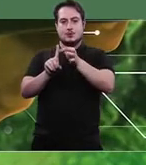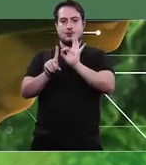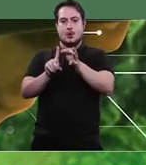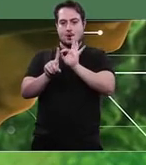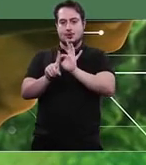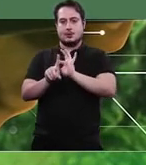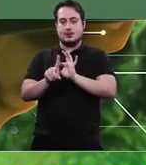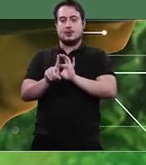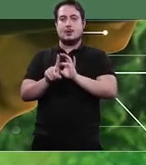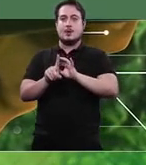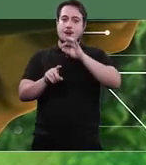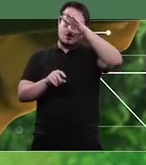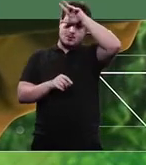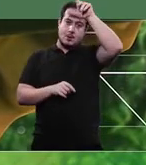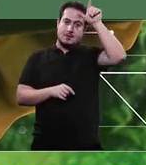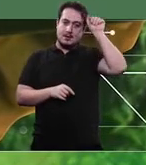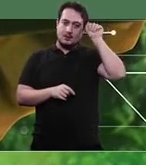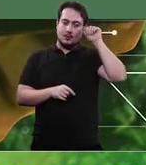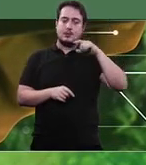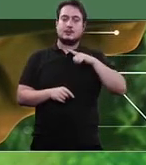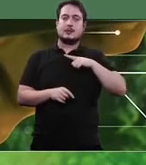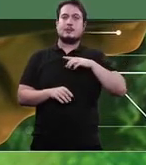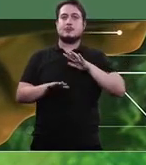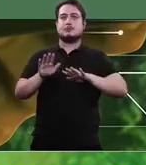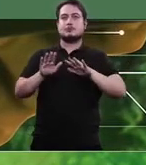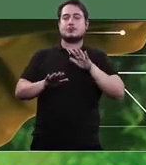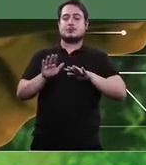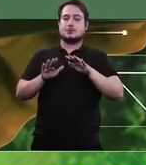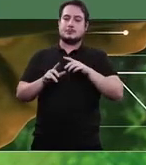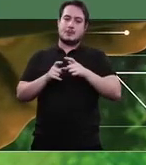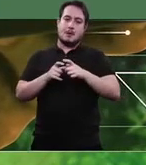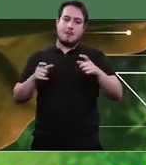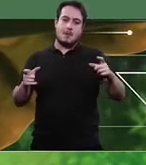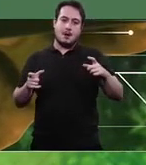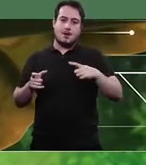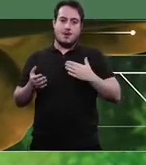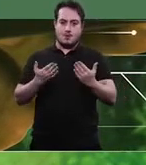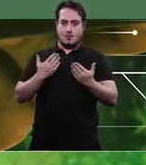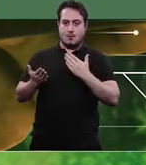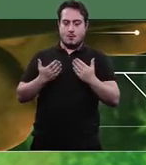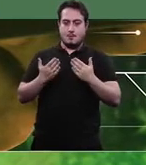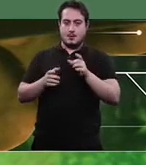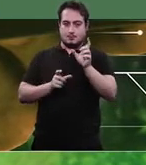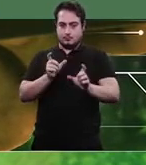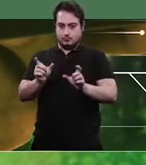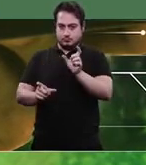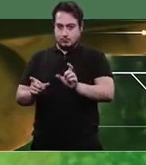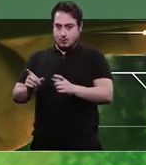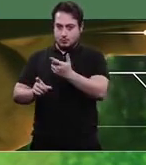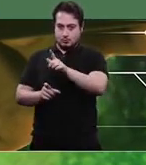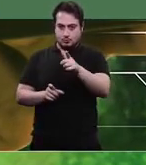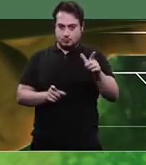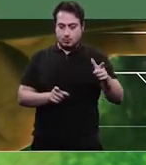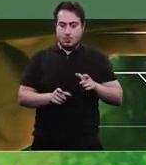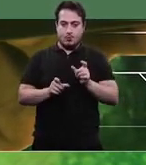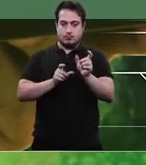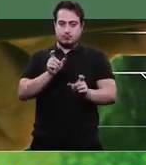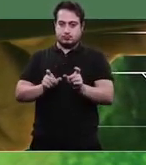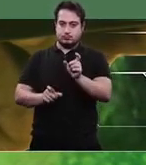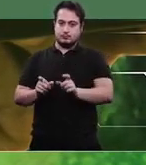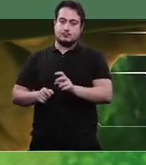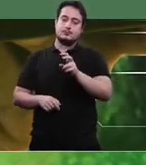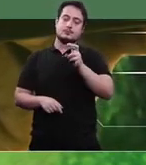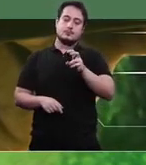no Amazonas, nós temos uma distribuição maior em relação aos produtos, né? Os outros produtos, que não esses